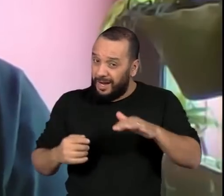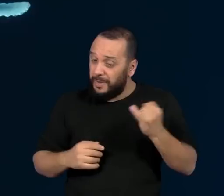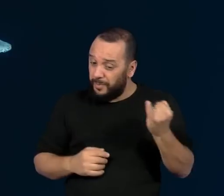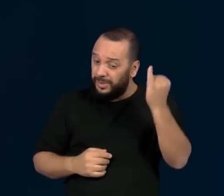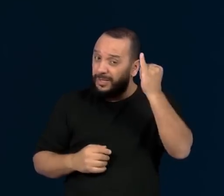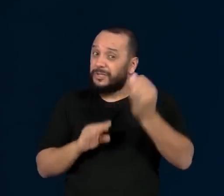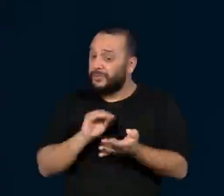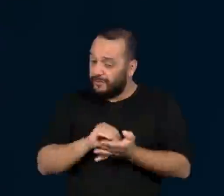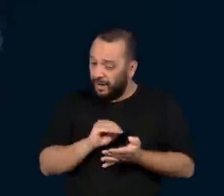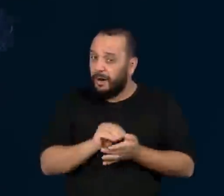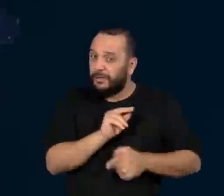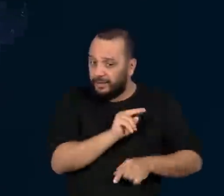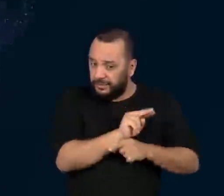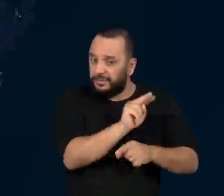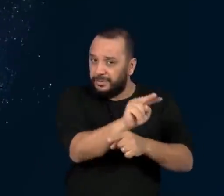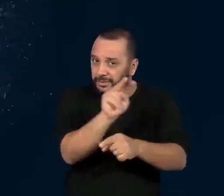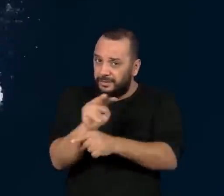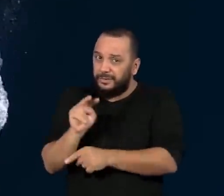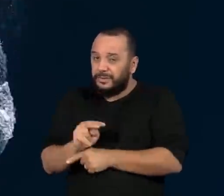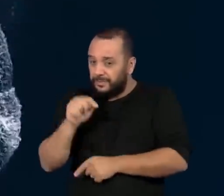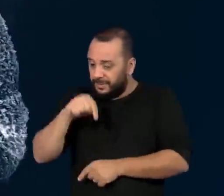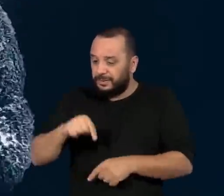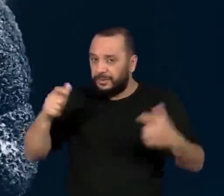na região.